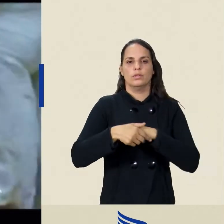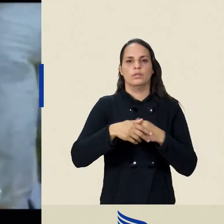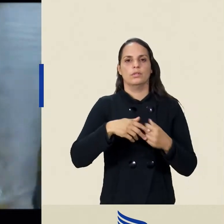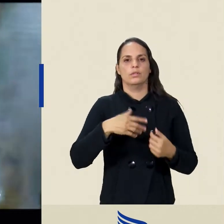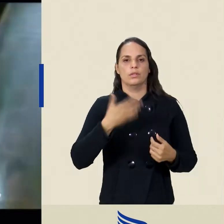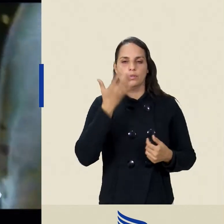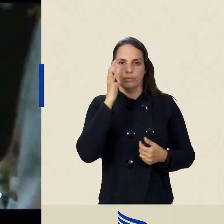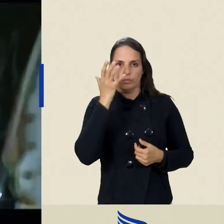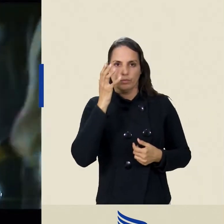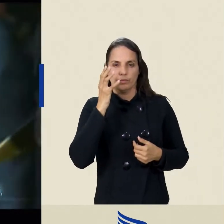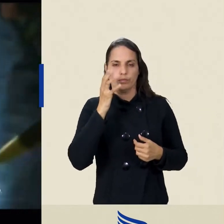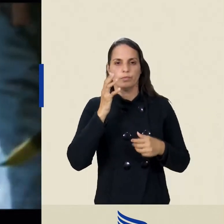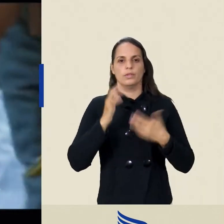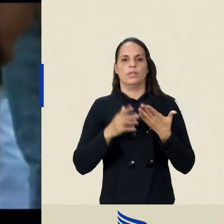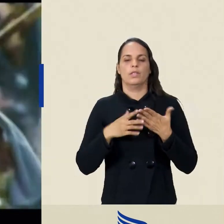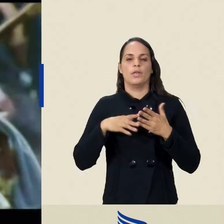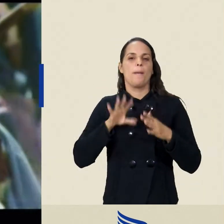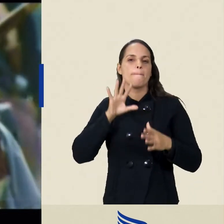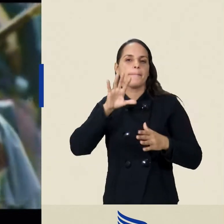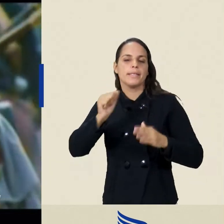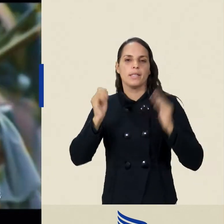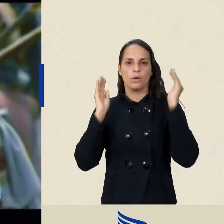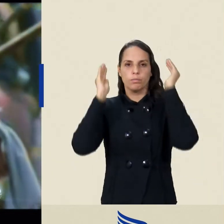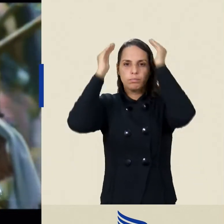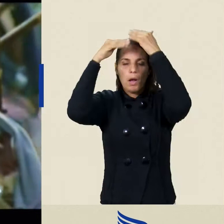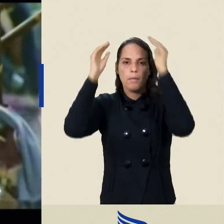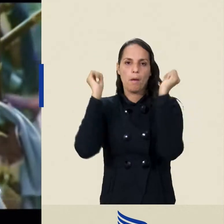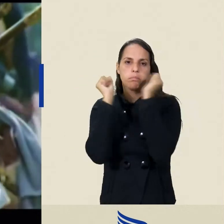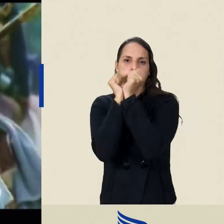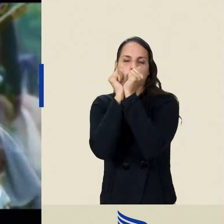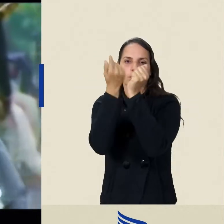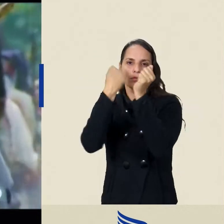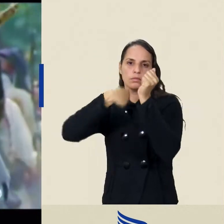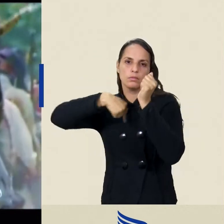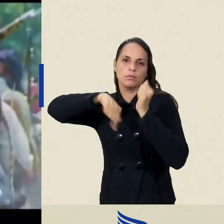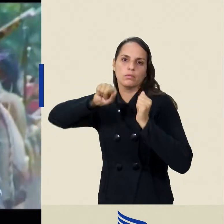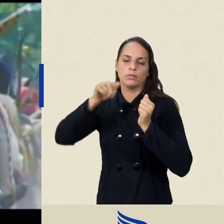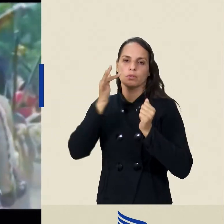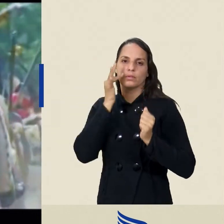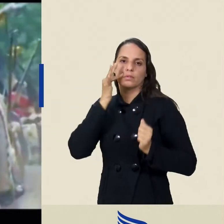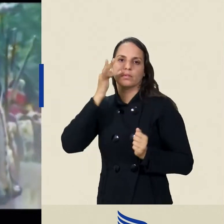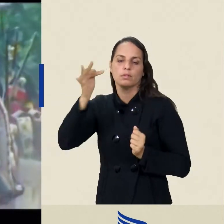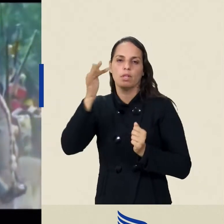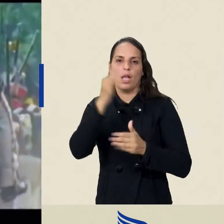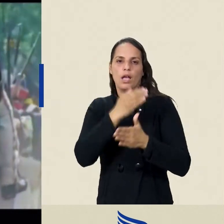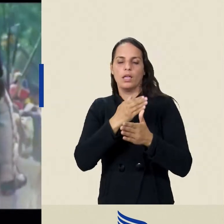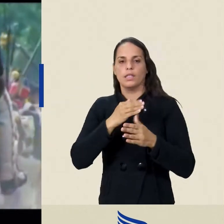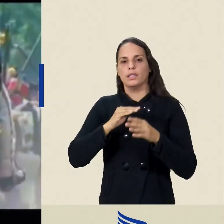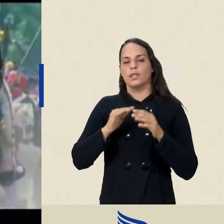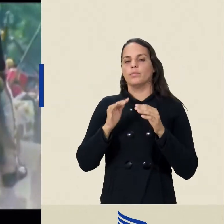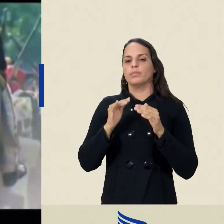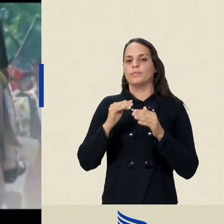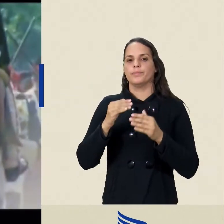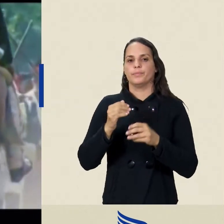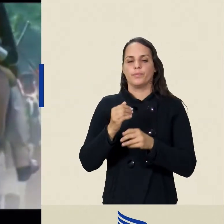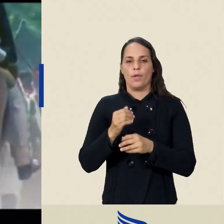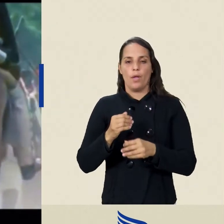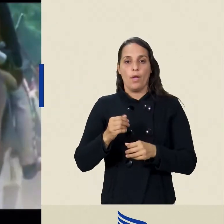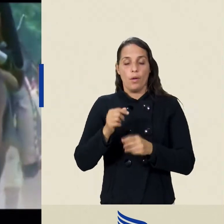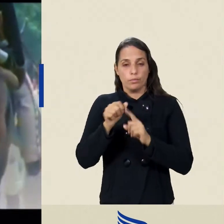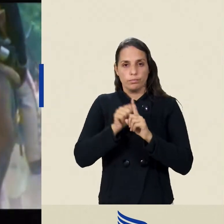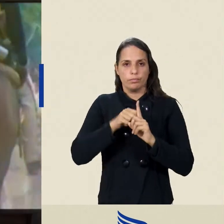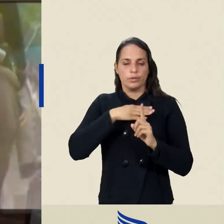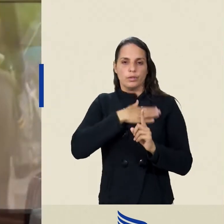VI foi levado cativo para Siena e depois para Florença. E no final de agosto de 1799, morreu